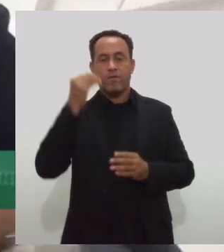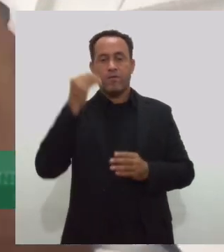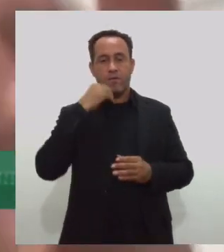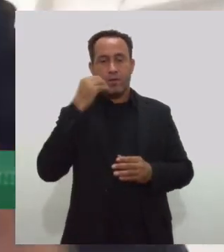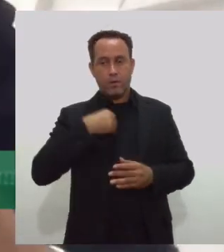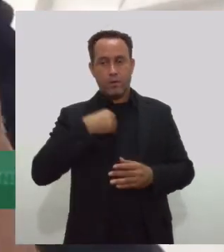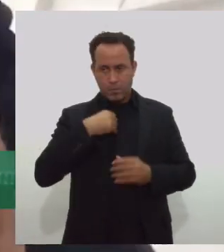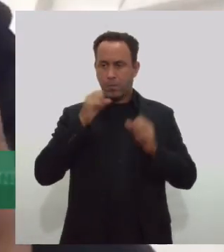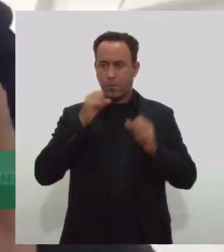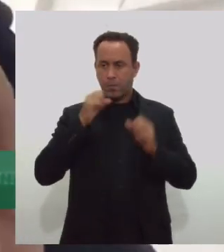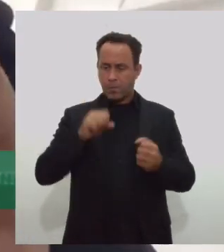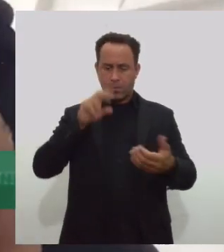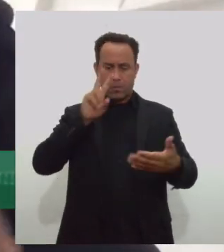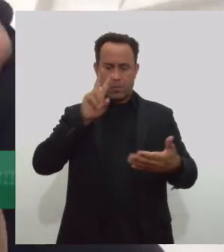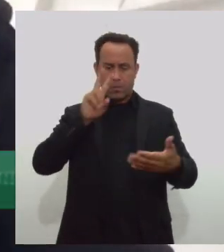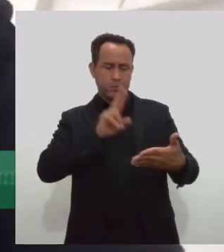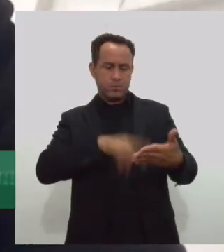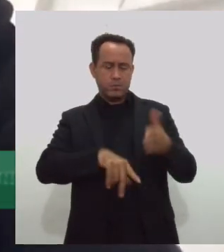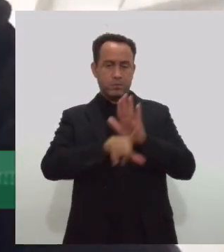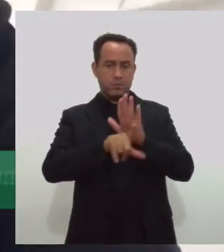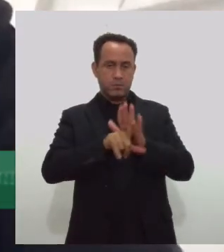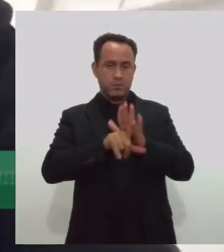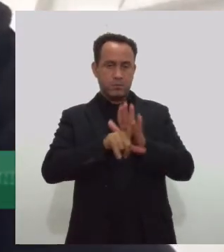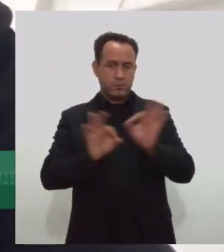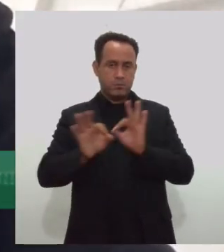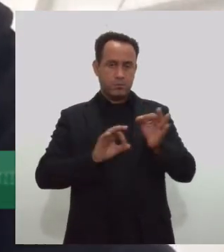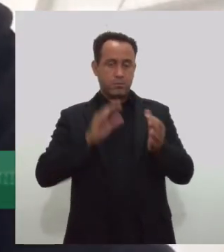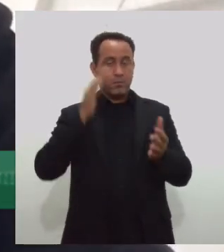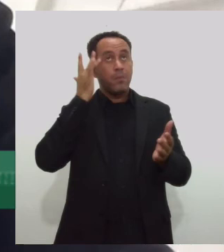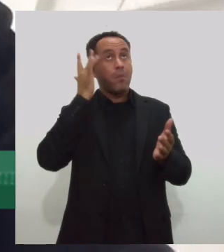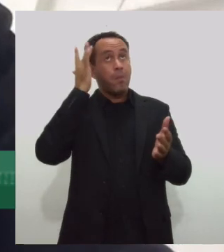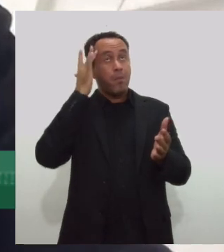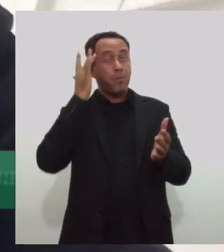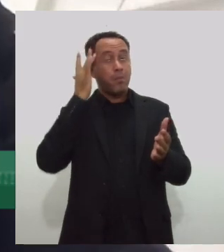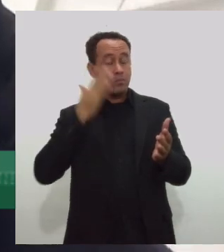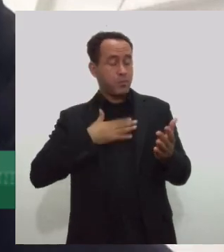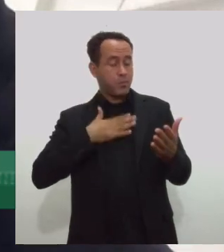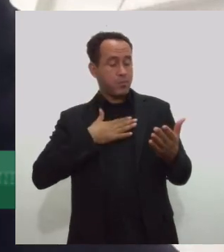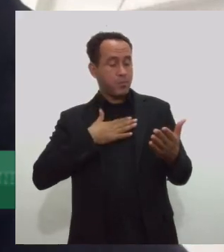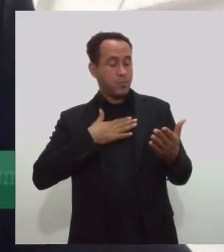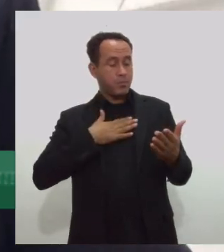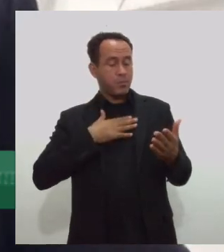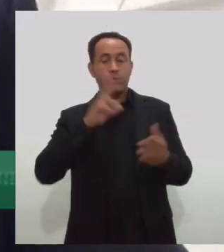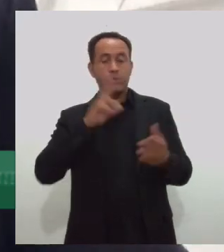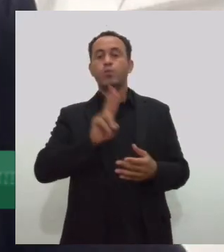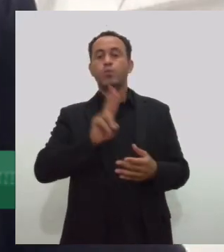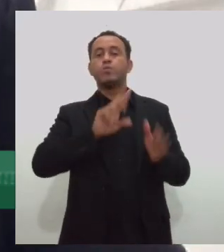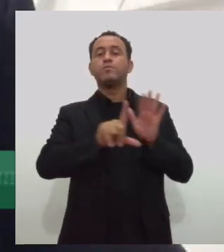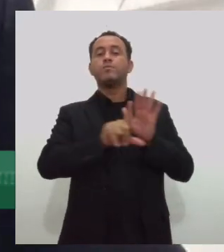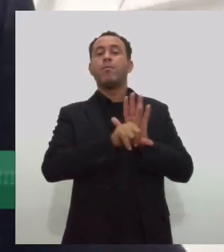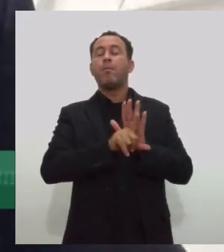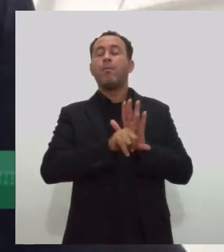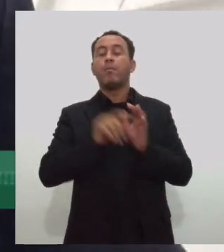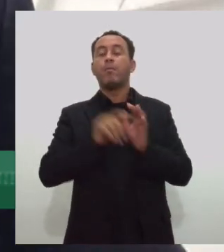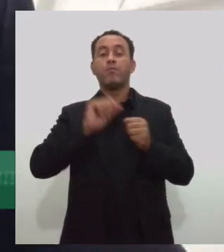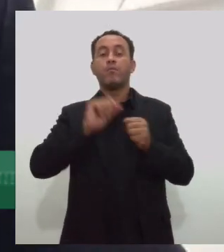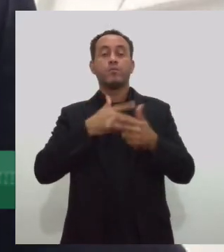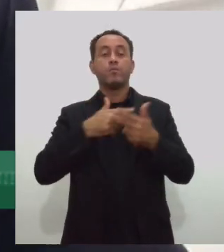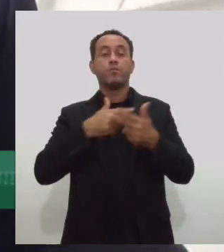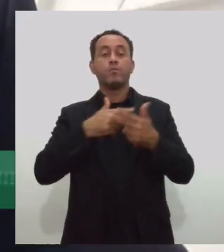público, pegar uma lei, um regulamento, interpretar a meu favor, praticar um ato ou deixar de praticar um ato,